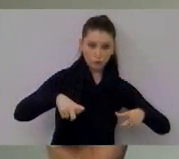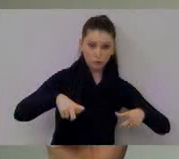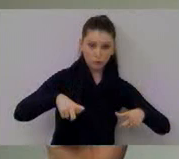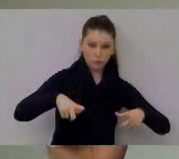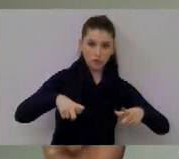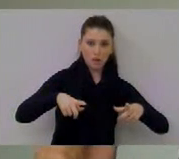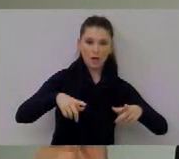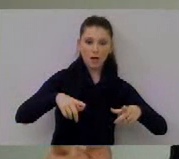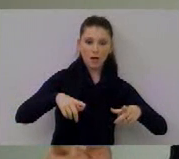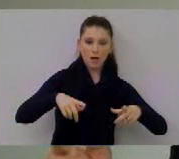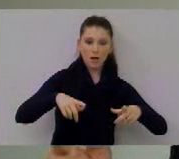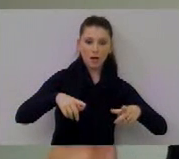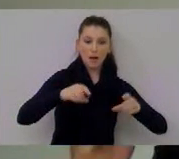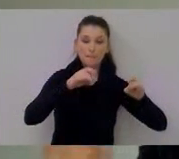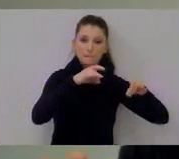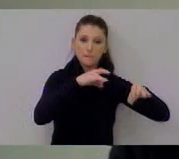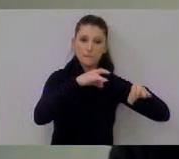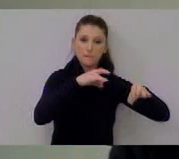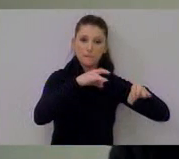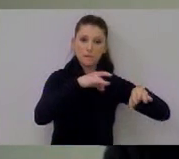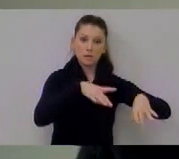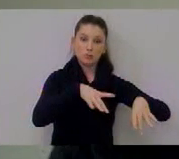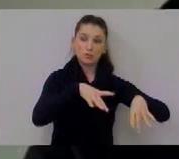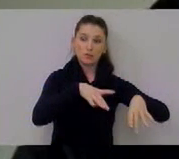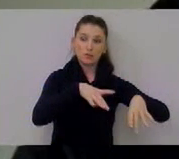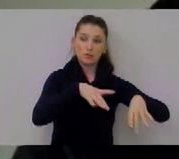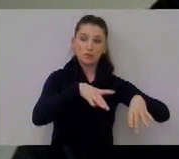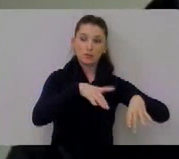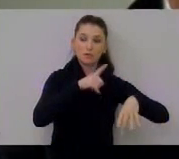Brasil. Tem muito